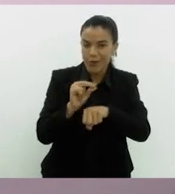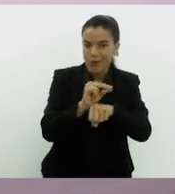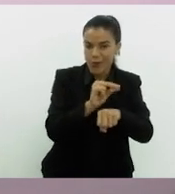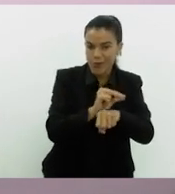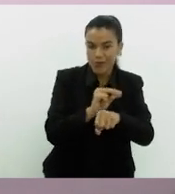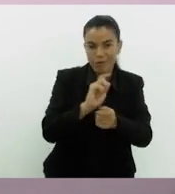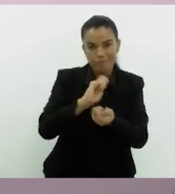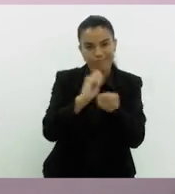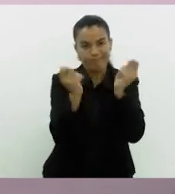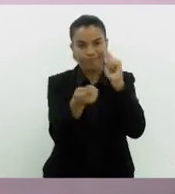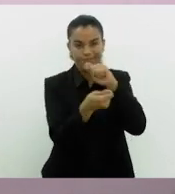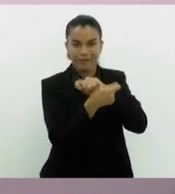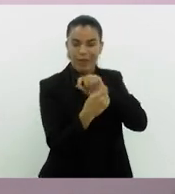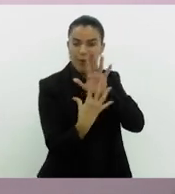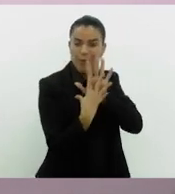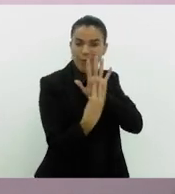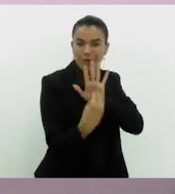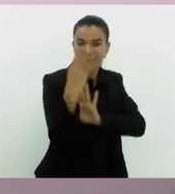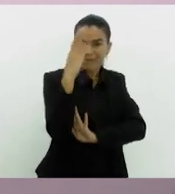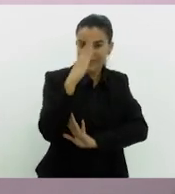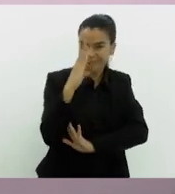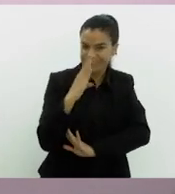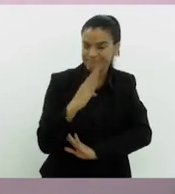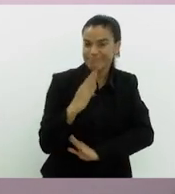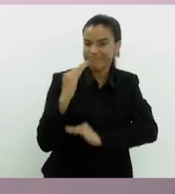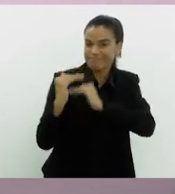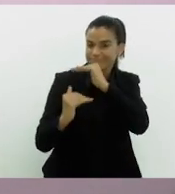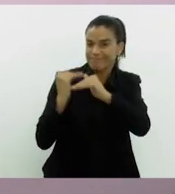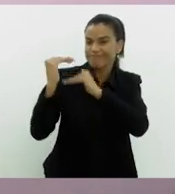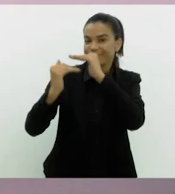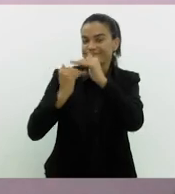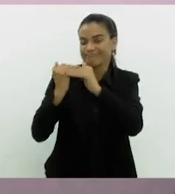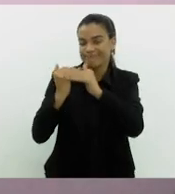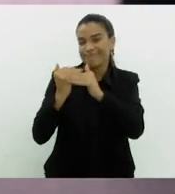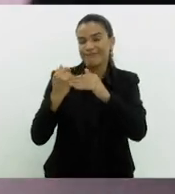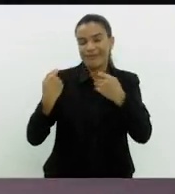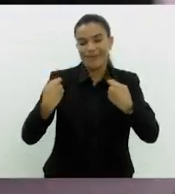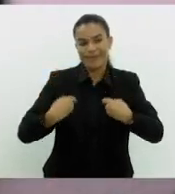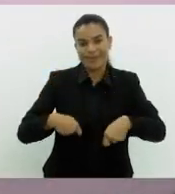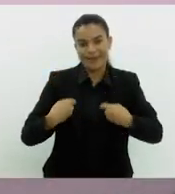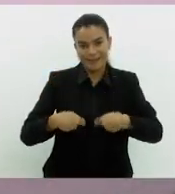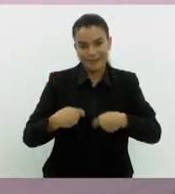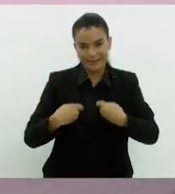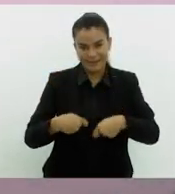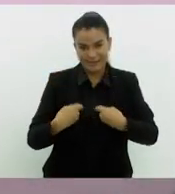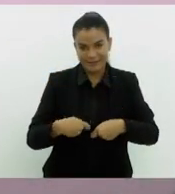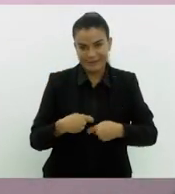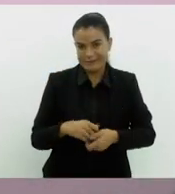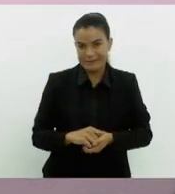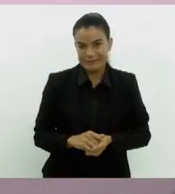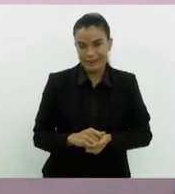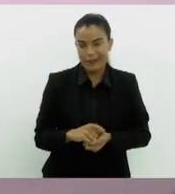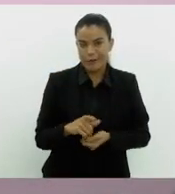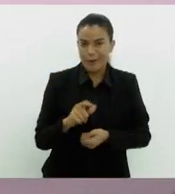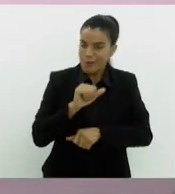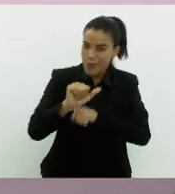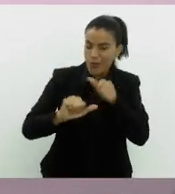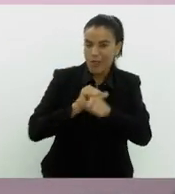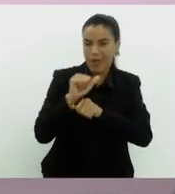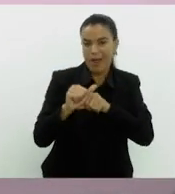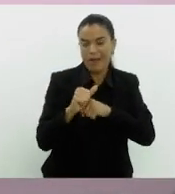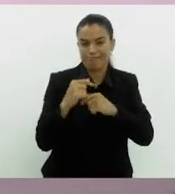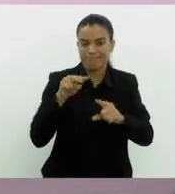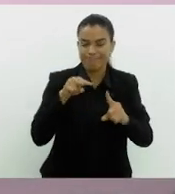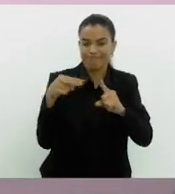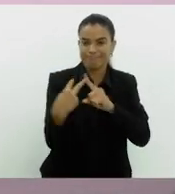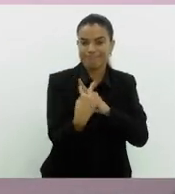um modelo brasileiro de desenvolvimento que é extremamente predador e injusto. Obrigada.